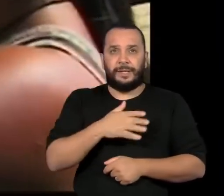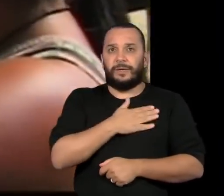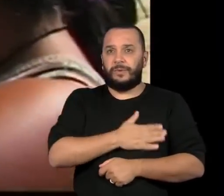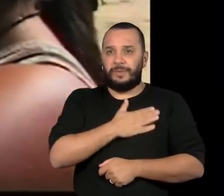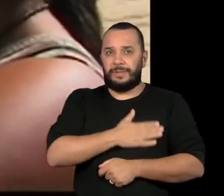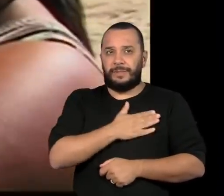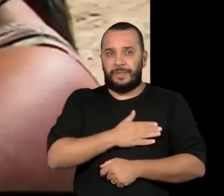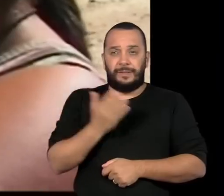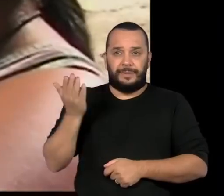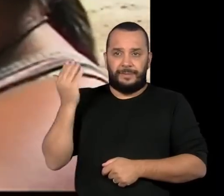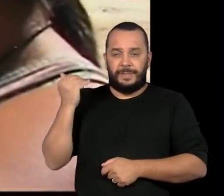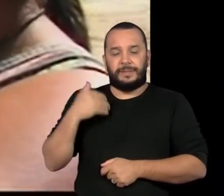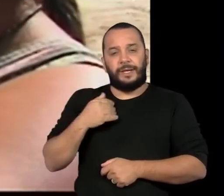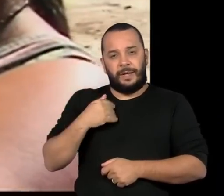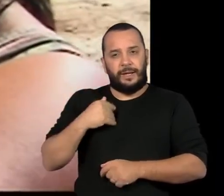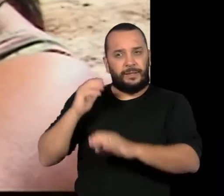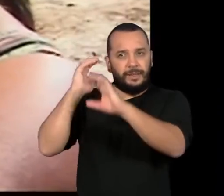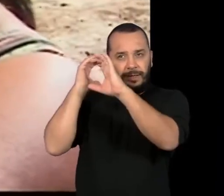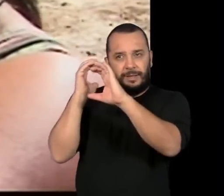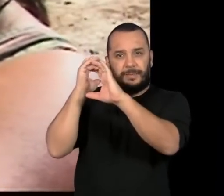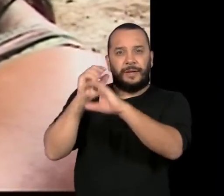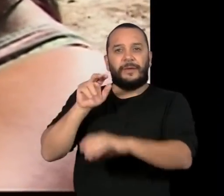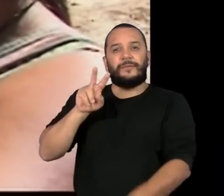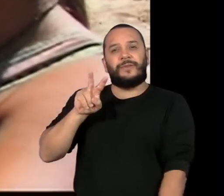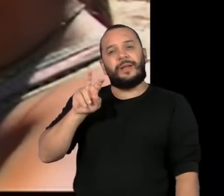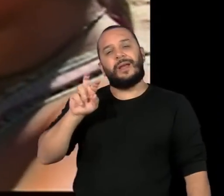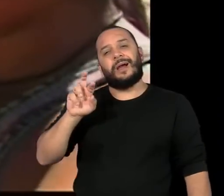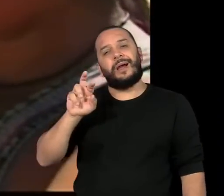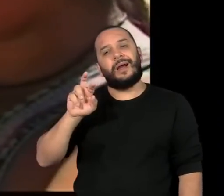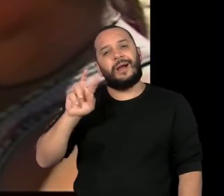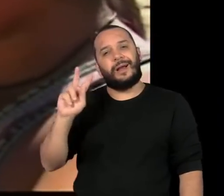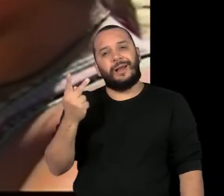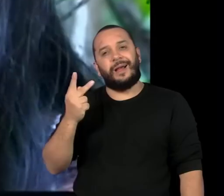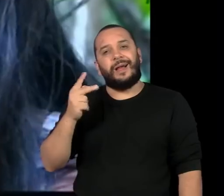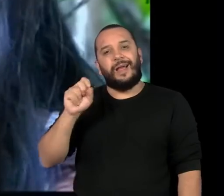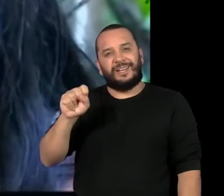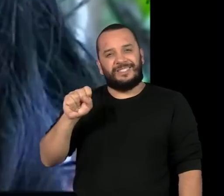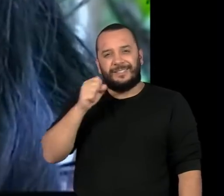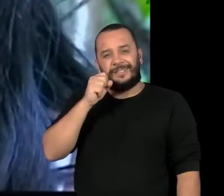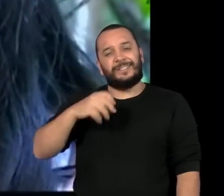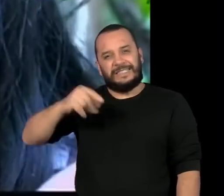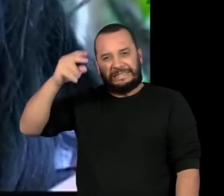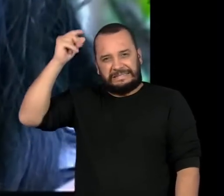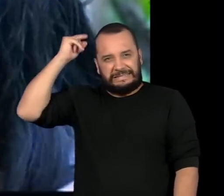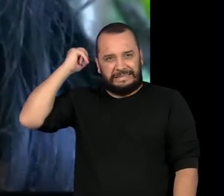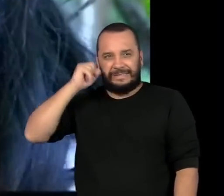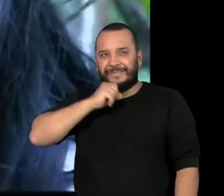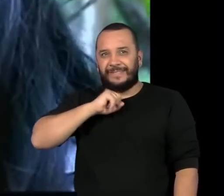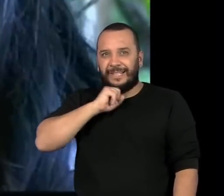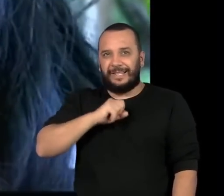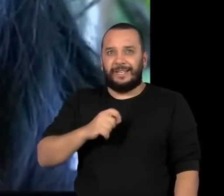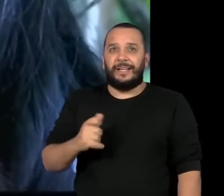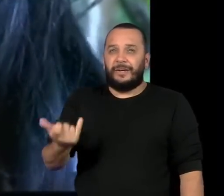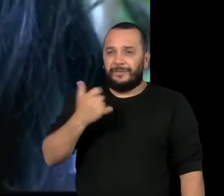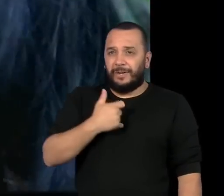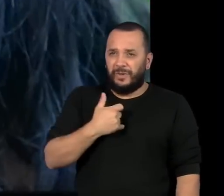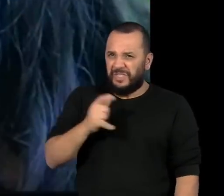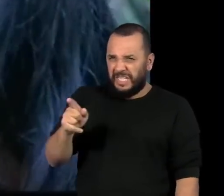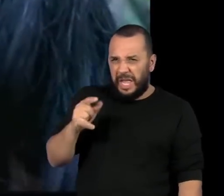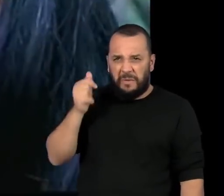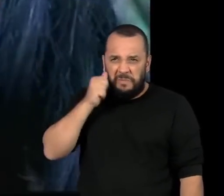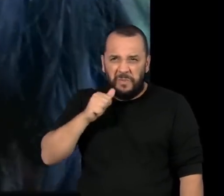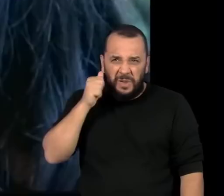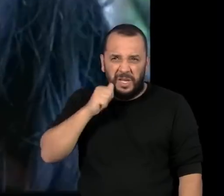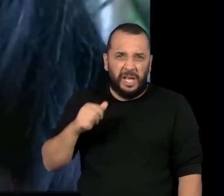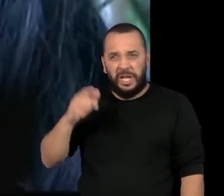a câmera era VHS, uma grandona, então tinha que ir carregando o ombro. Eles falavam que eu sou mulher, né? Que